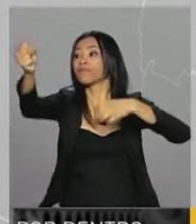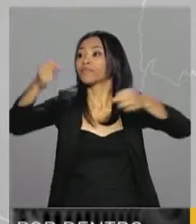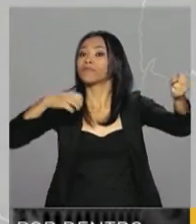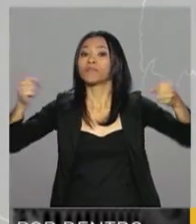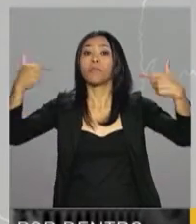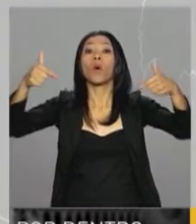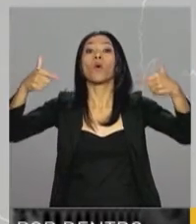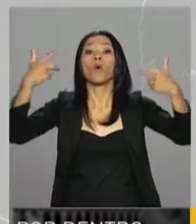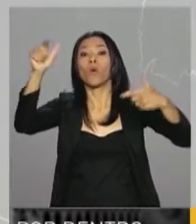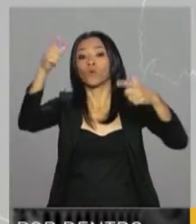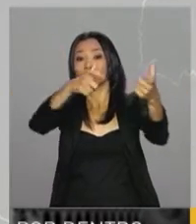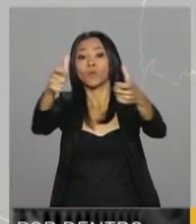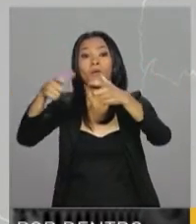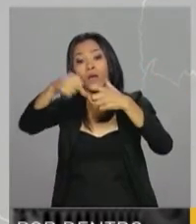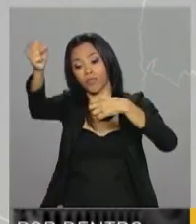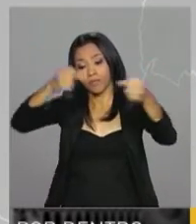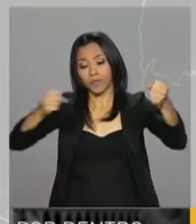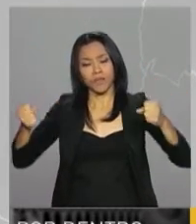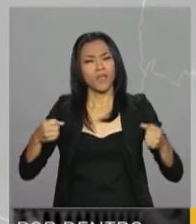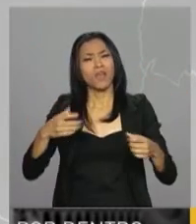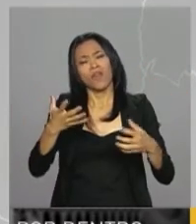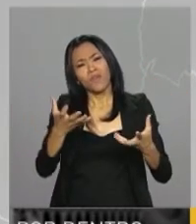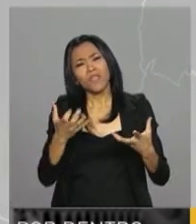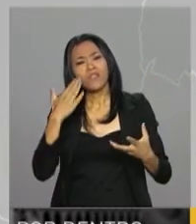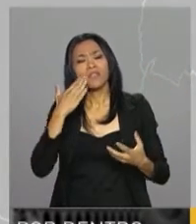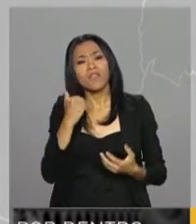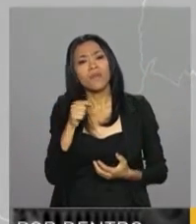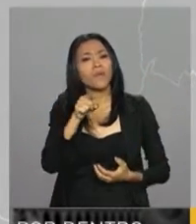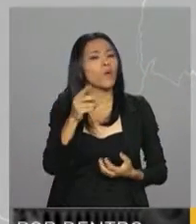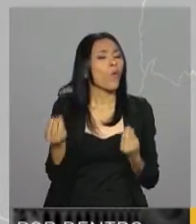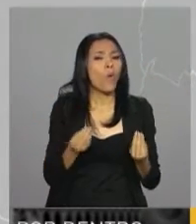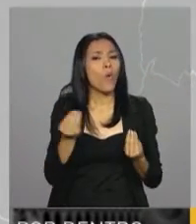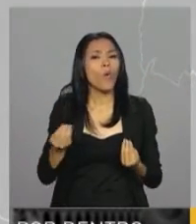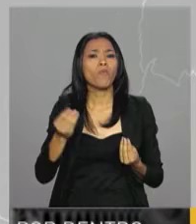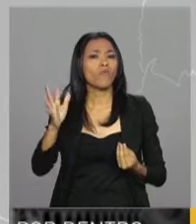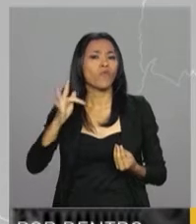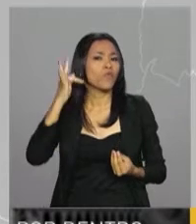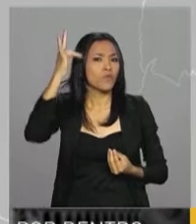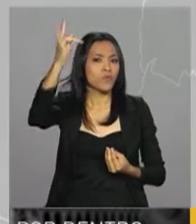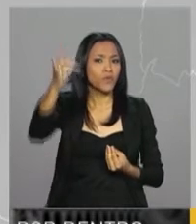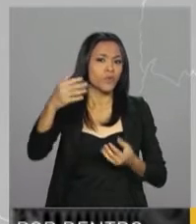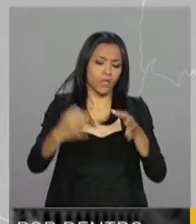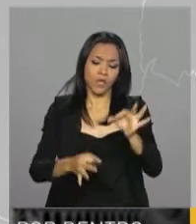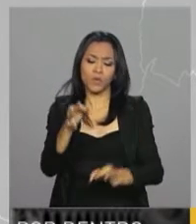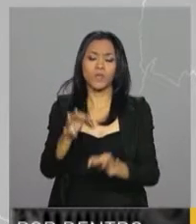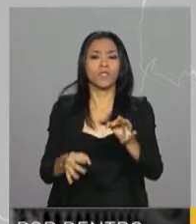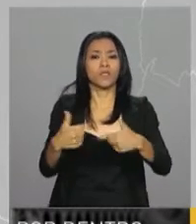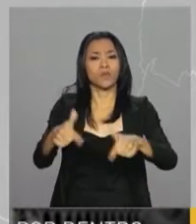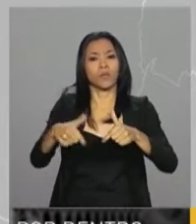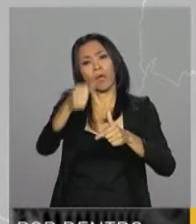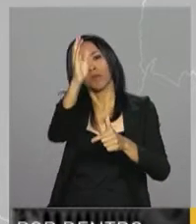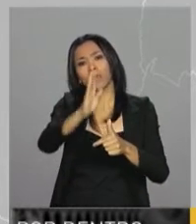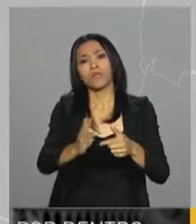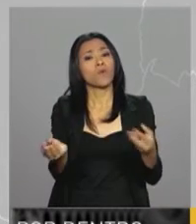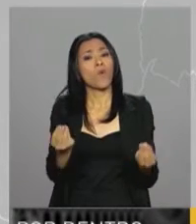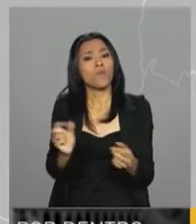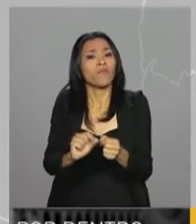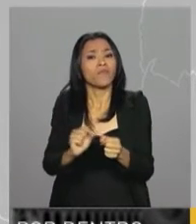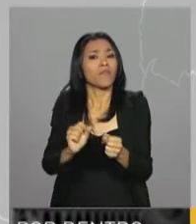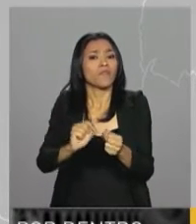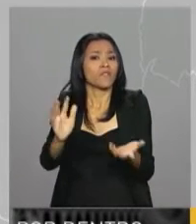eu queria uma análise do senhor a respeito do futuro da justiça do trabalho no brasil cerveja a possibilidade de